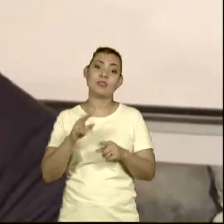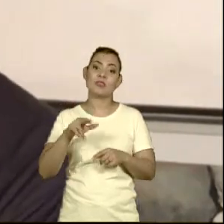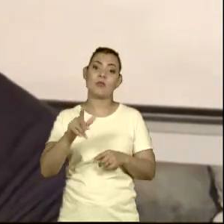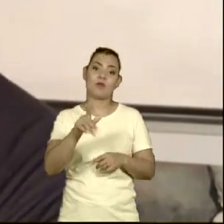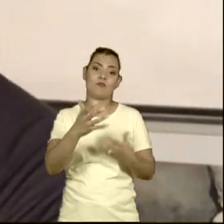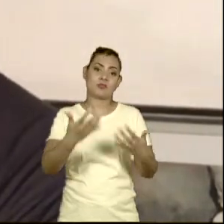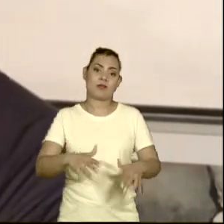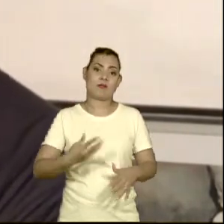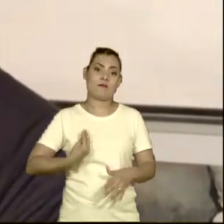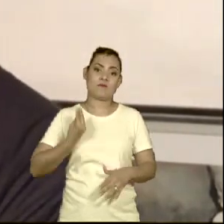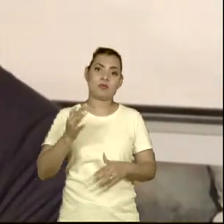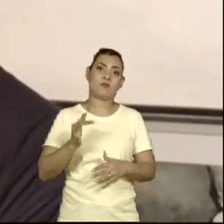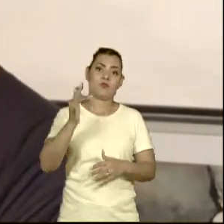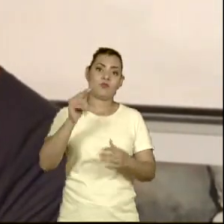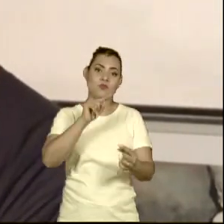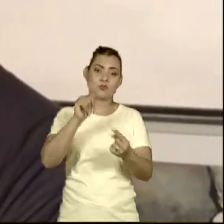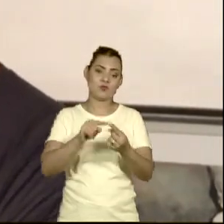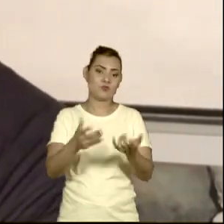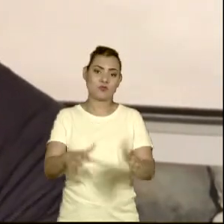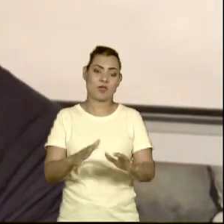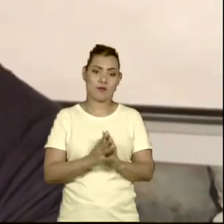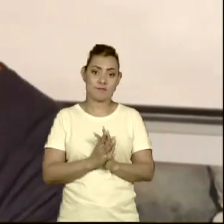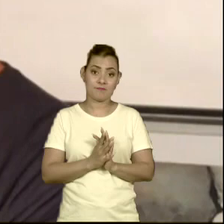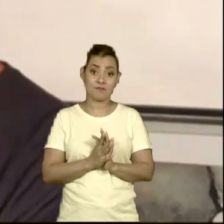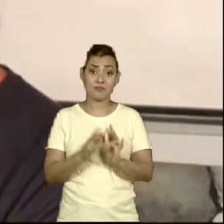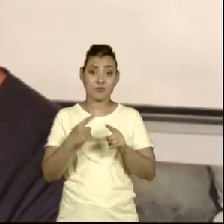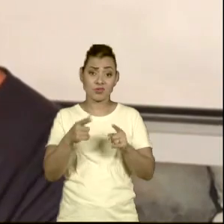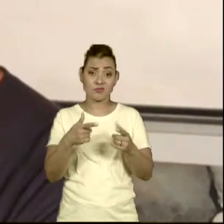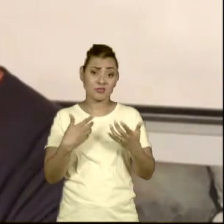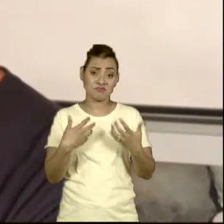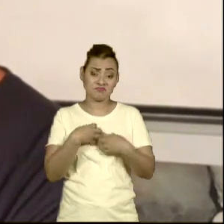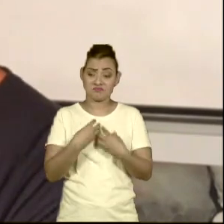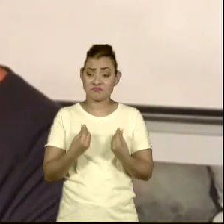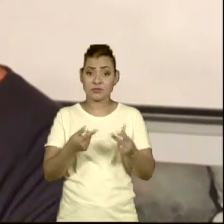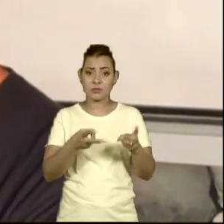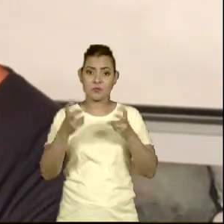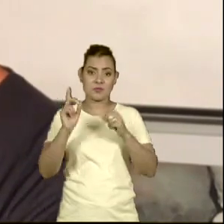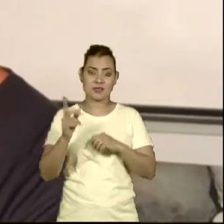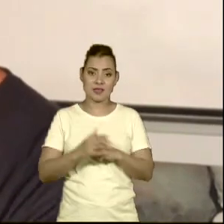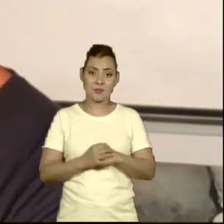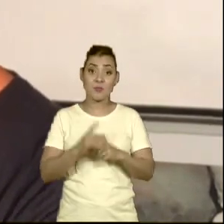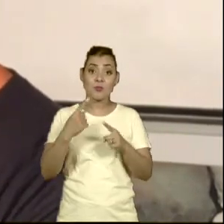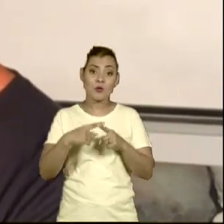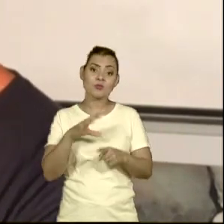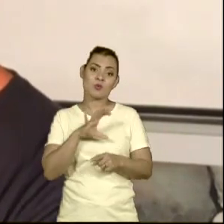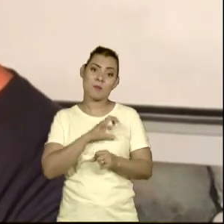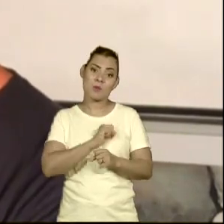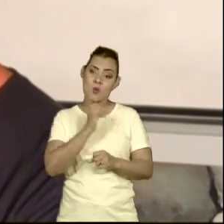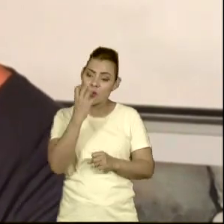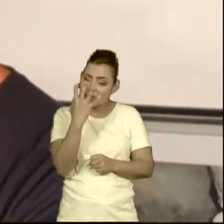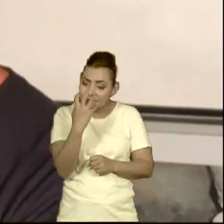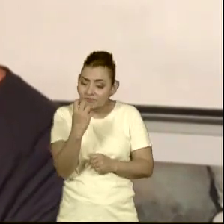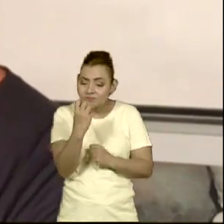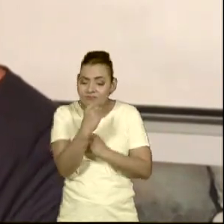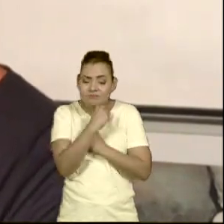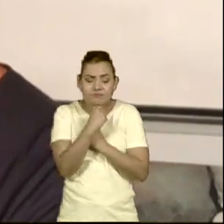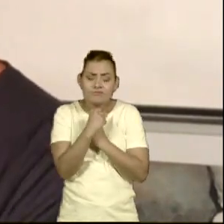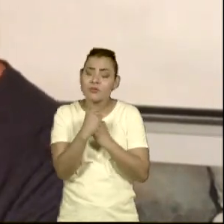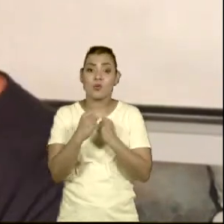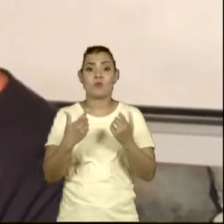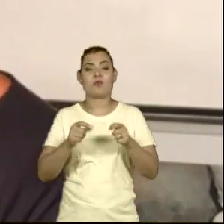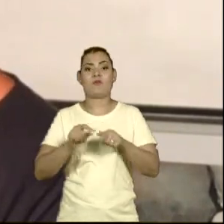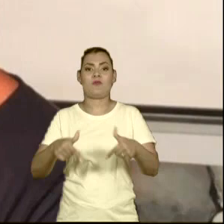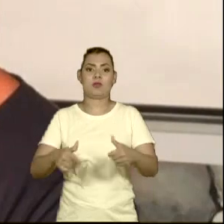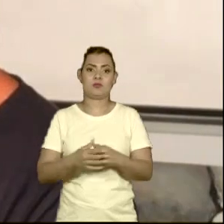o que você quer fazer na vida. Tá? Porque senão você nem sente. Tá? Eu estou falando isso pelo amor que eu tenho pelo que eu faço e eu vou te falar, eu não